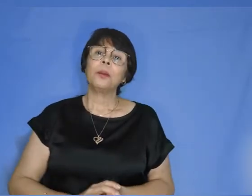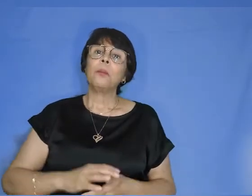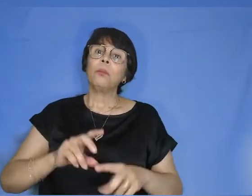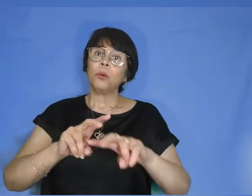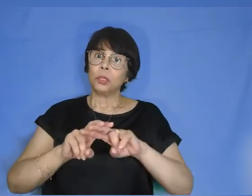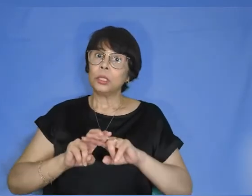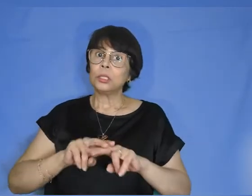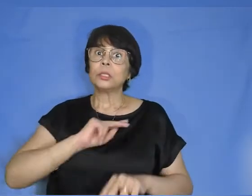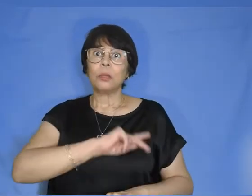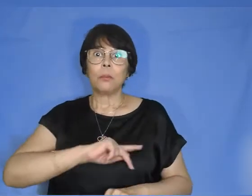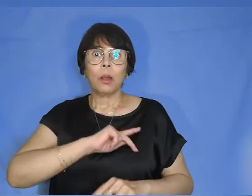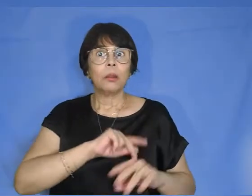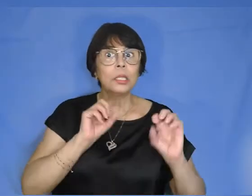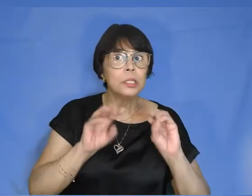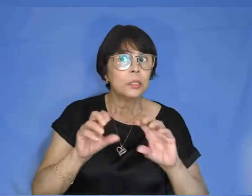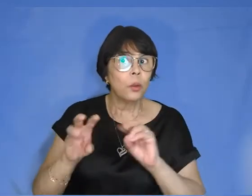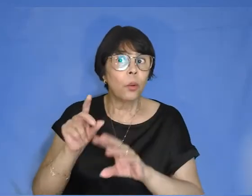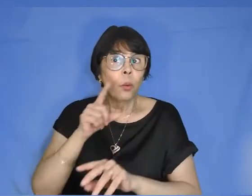dissolução, mas